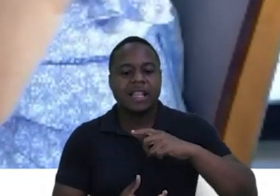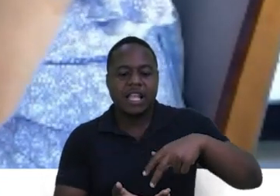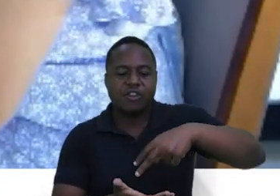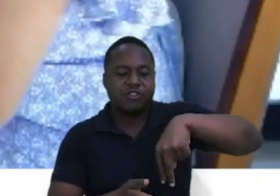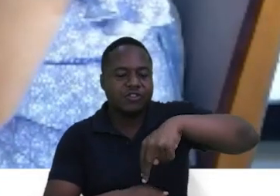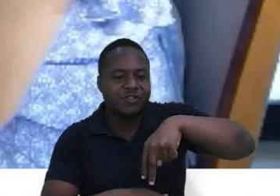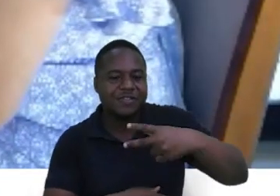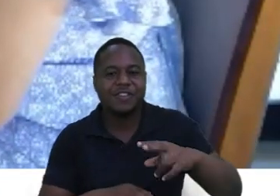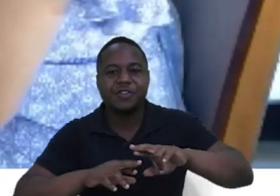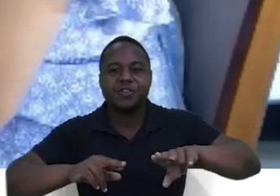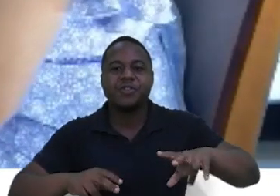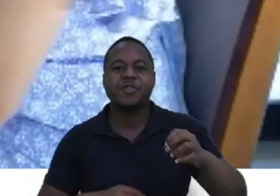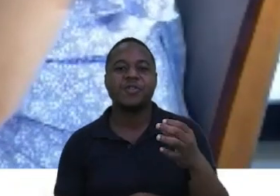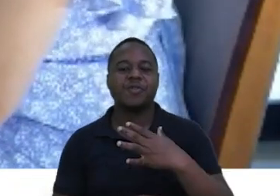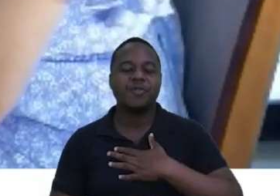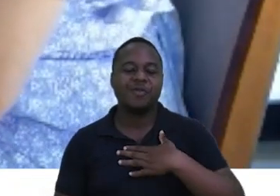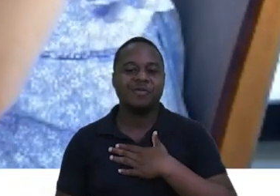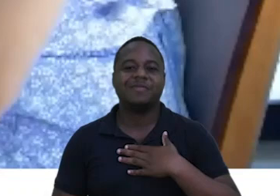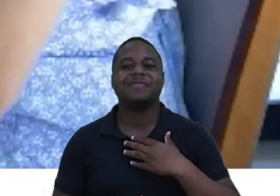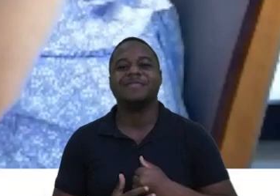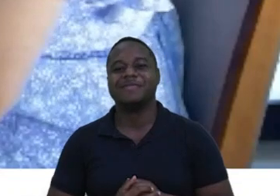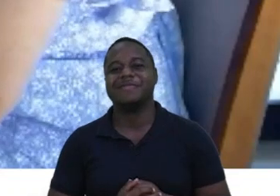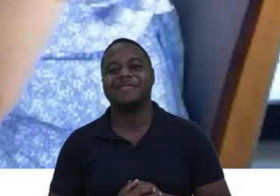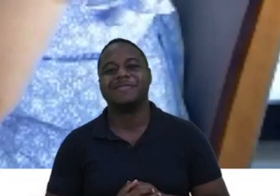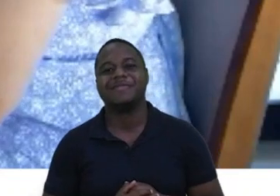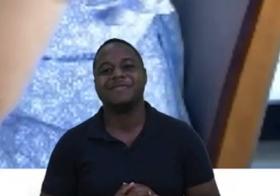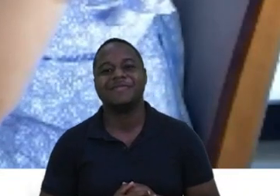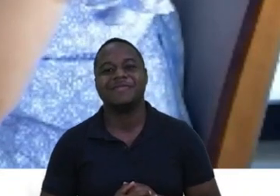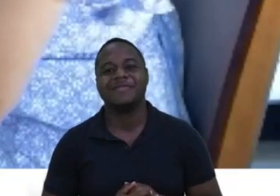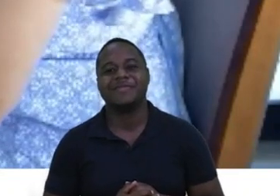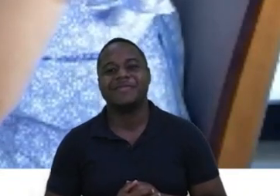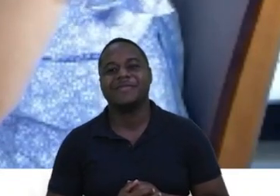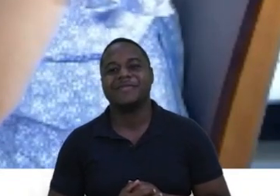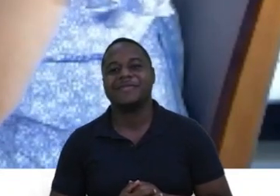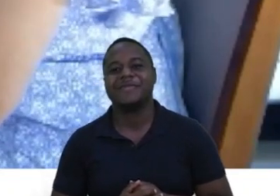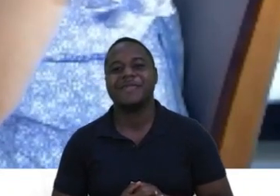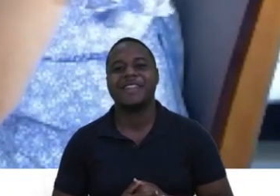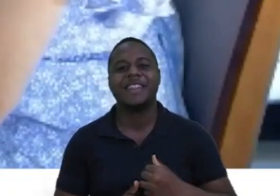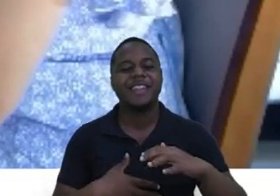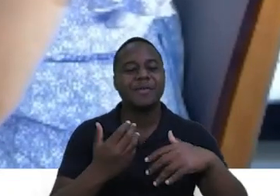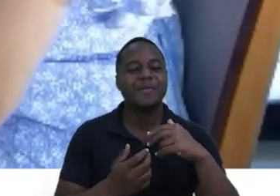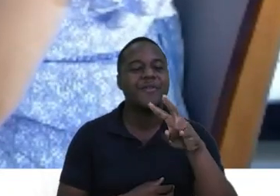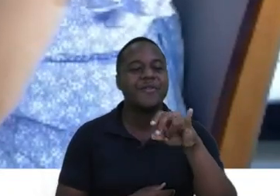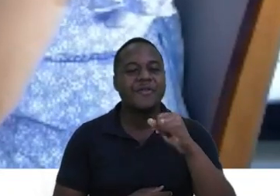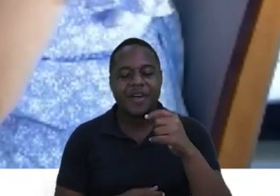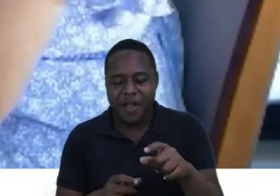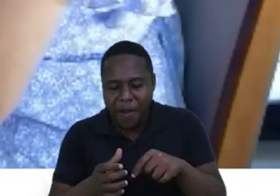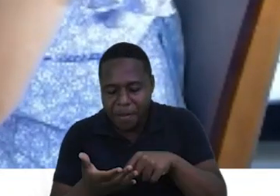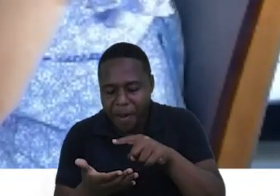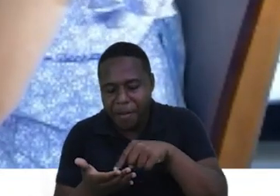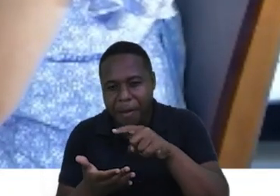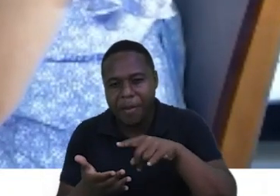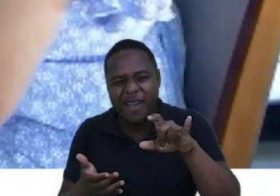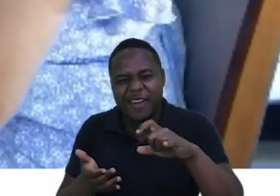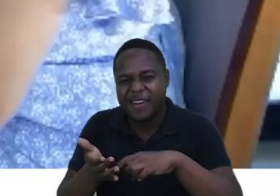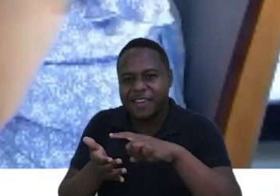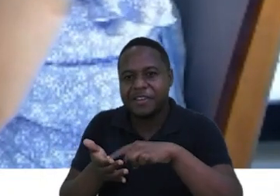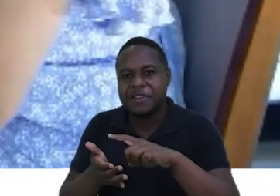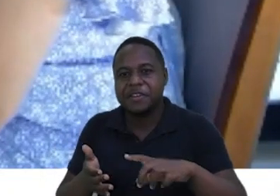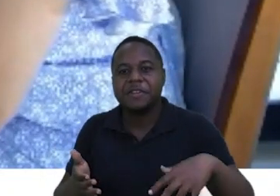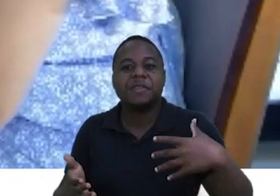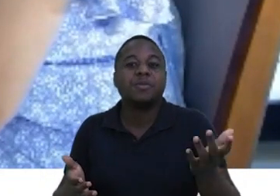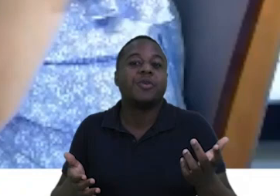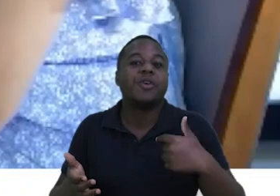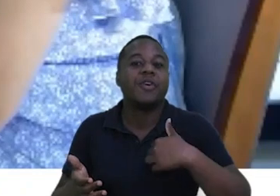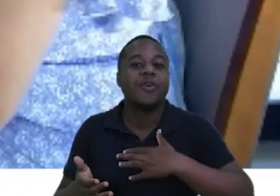dançar. Exatamente. Eu vou dar uma futucada. Por favor. Só para me dar uma olhadinha, para ver se... Quem sabe eu não crio